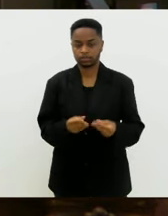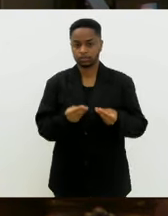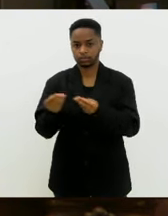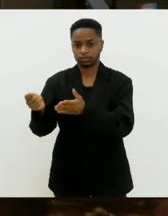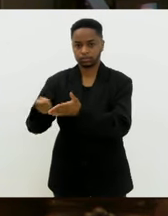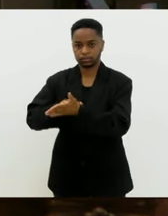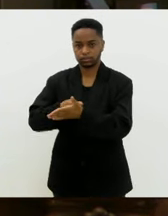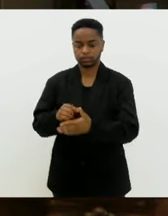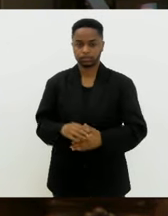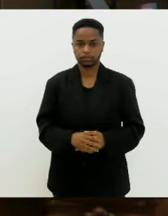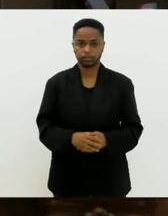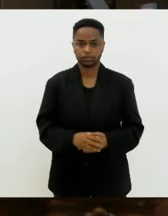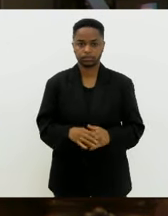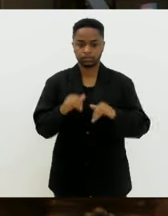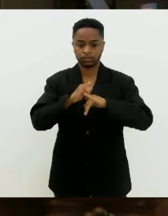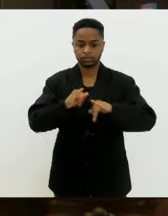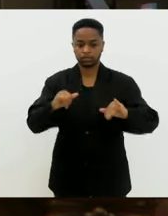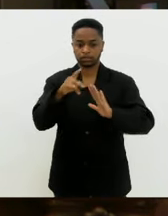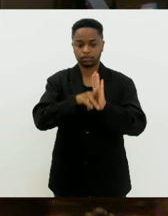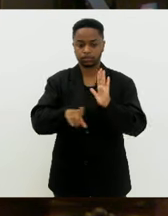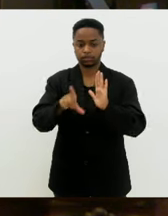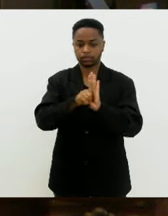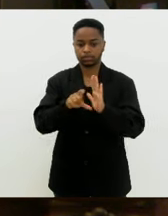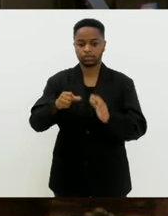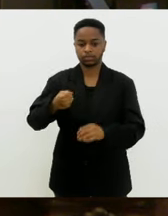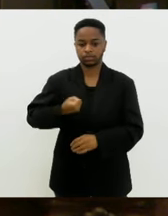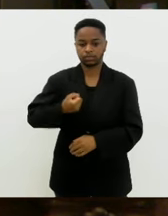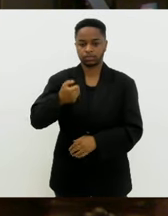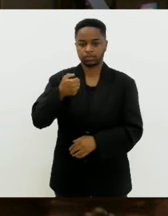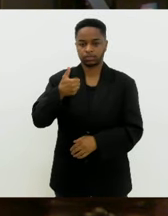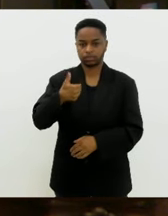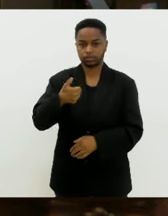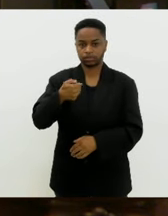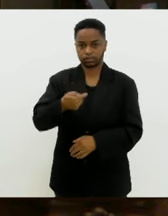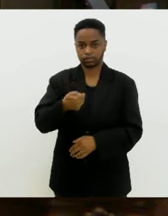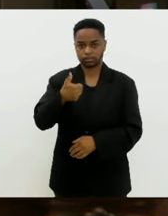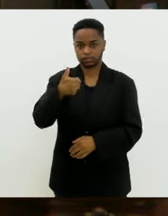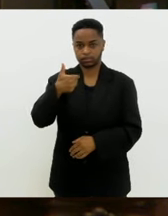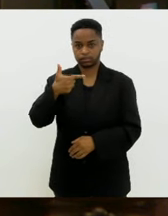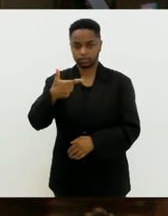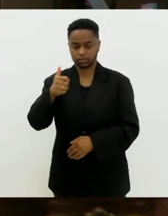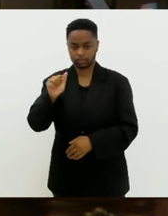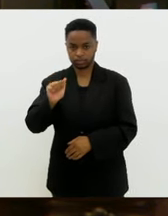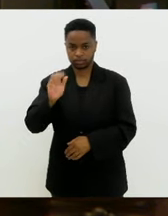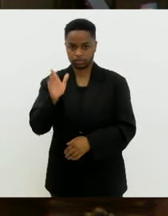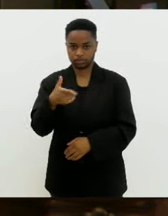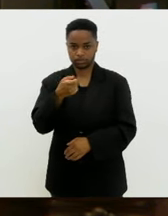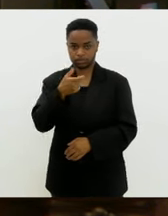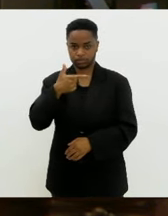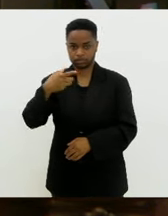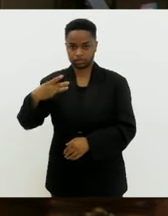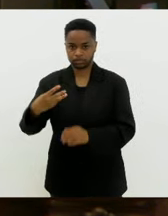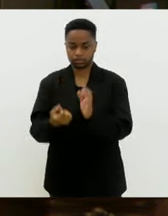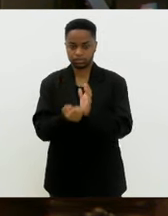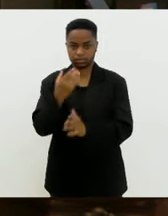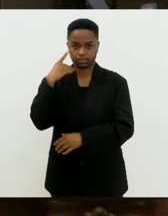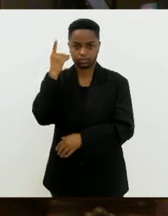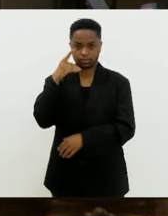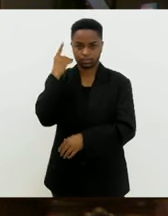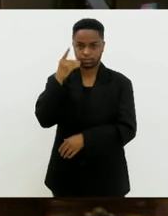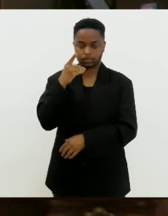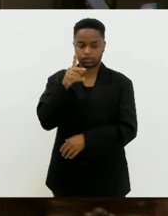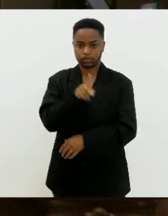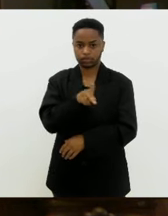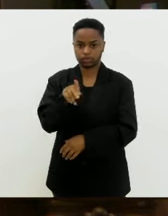autógrafo. Anuncio o projeto de lei número 712-A de 2023, de autoria do deputado